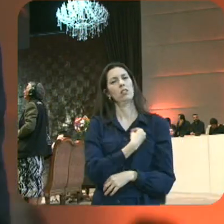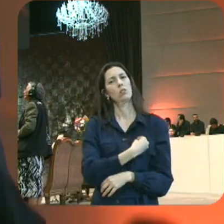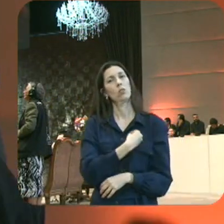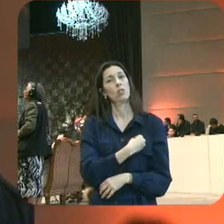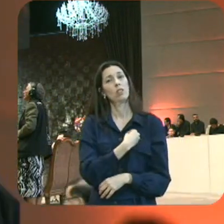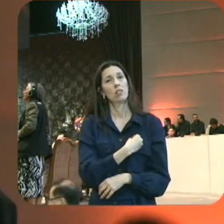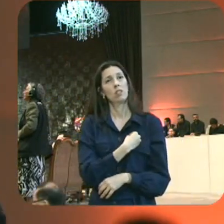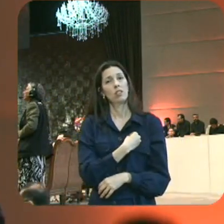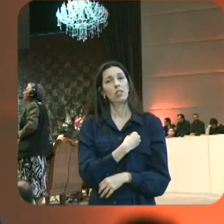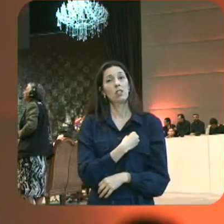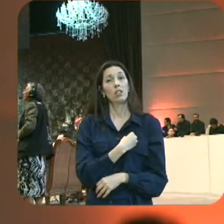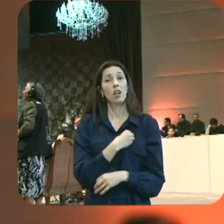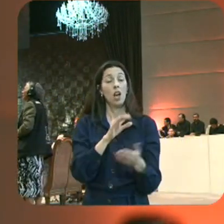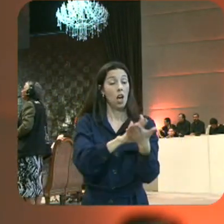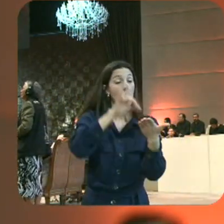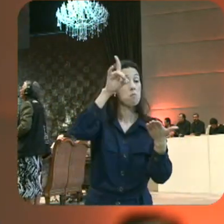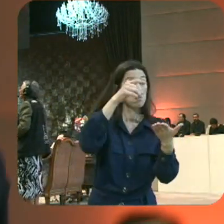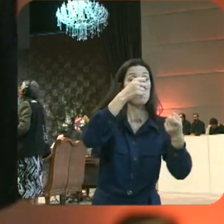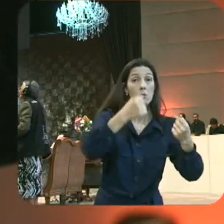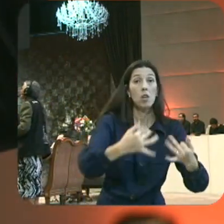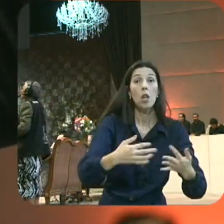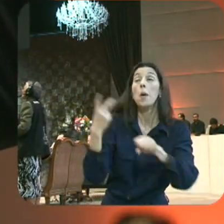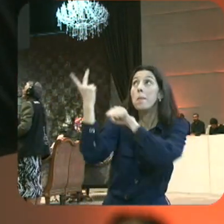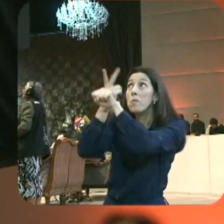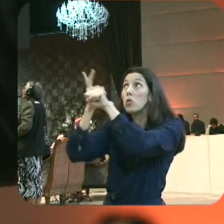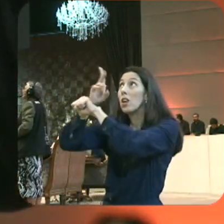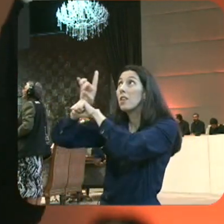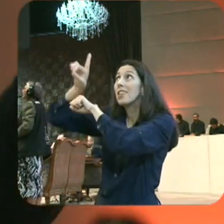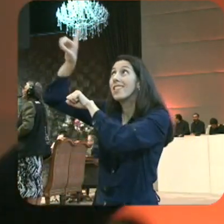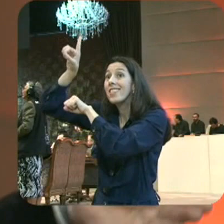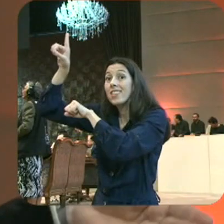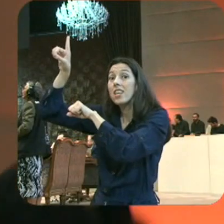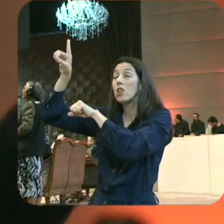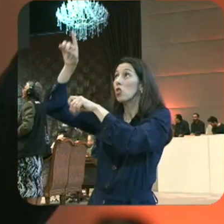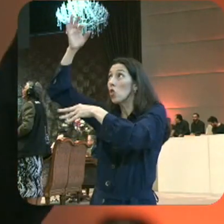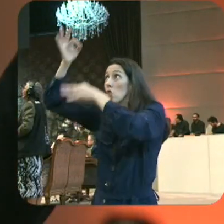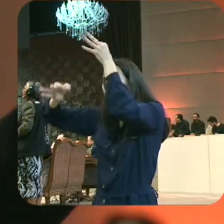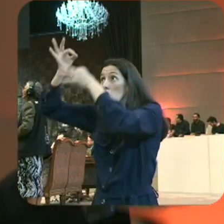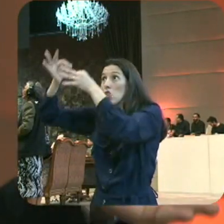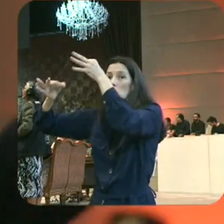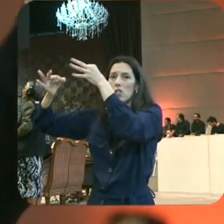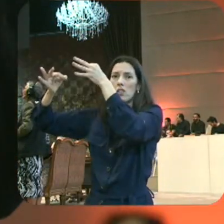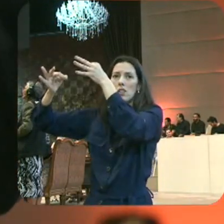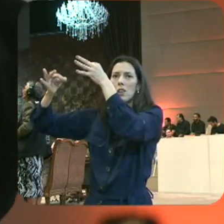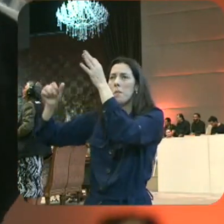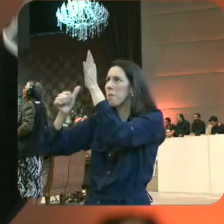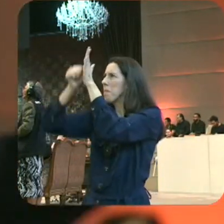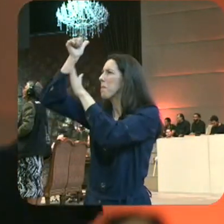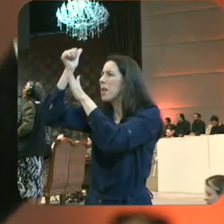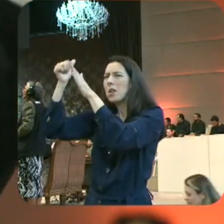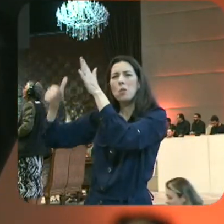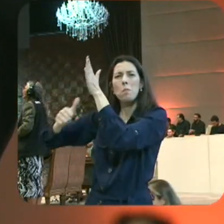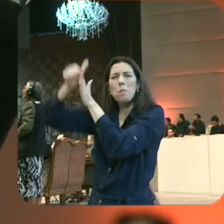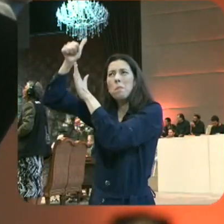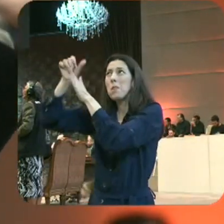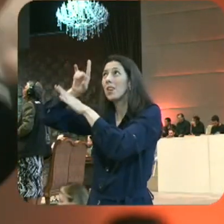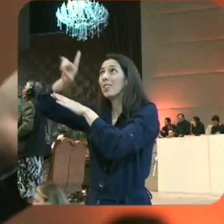está lá? Buscai primeiro o reino de Deus e a sua justiça, e todas as outras coisas vos